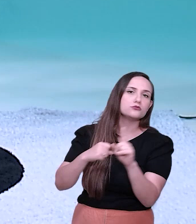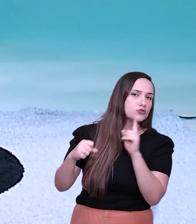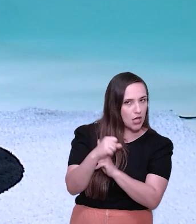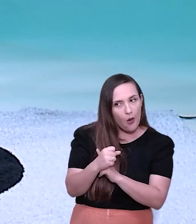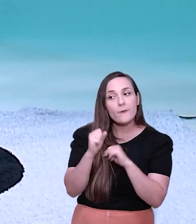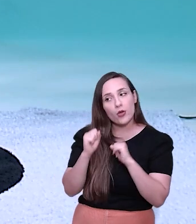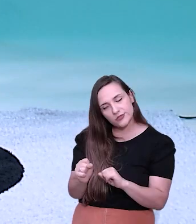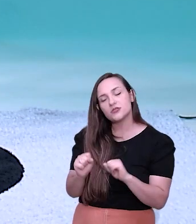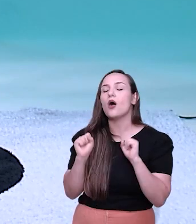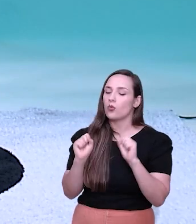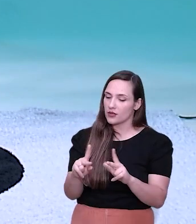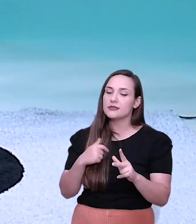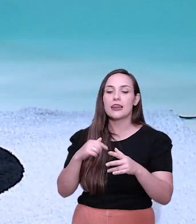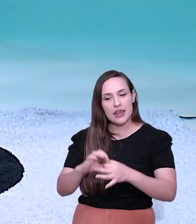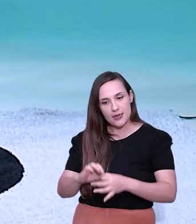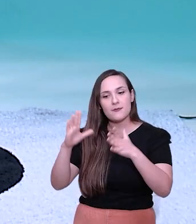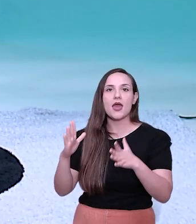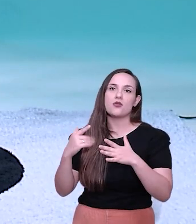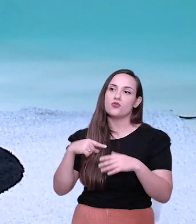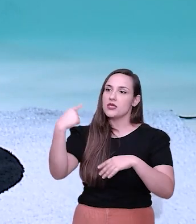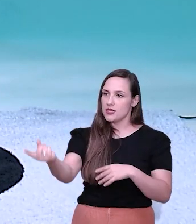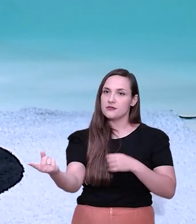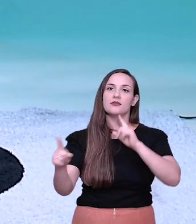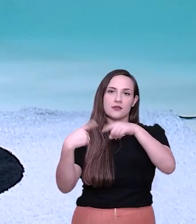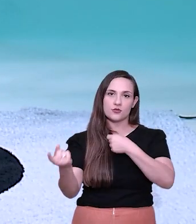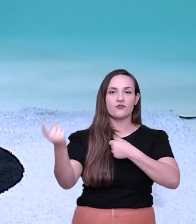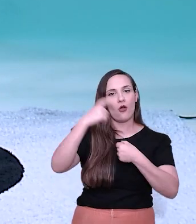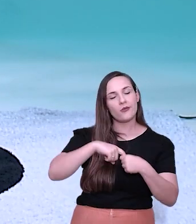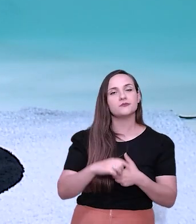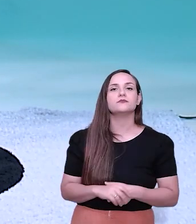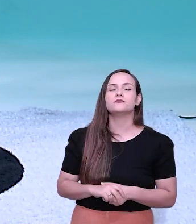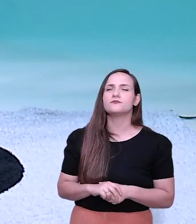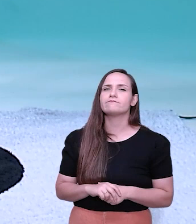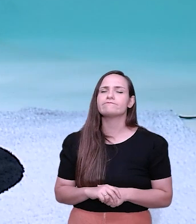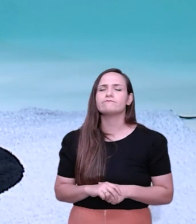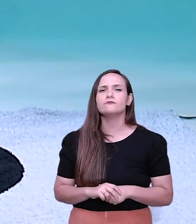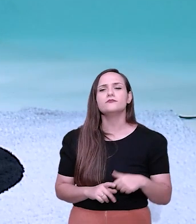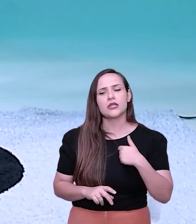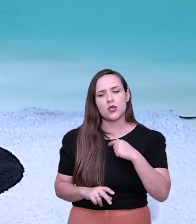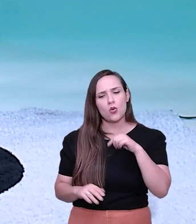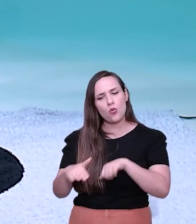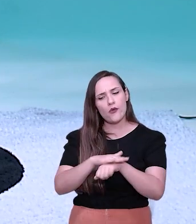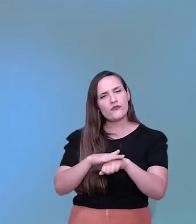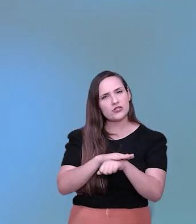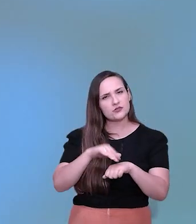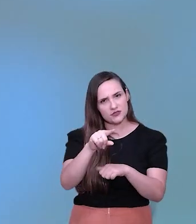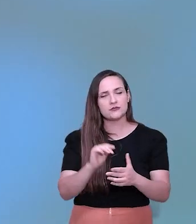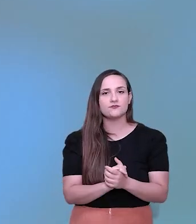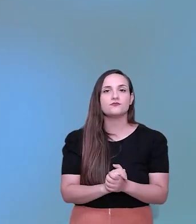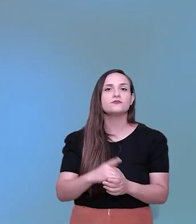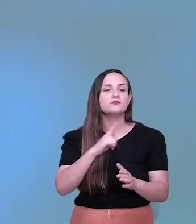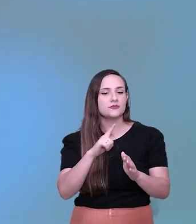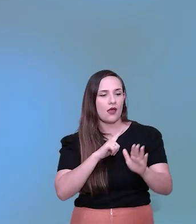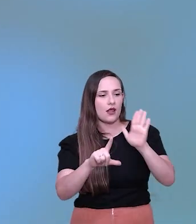psicossocial Exato. de fazer esse teste, né, de voltar à vida em liberdade, 1/6. Só que a gente estava conversando antes de gravar, essa